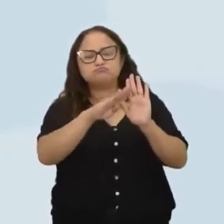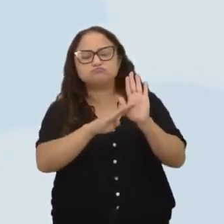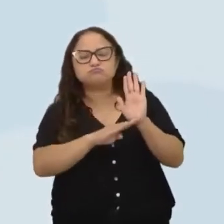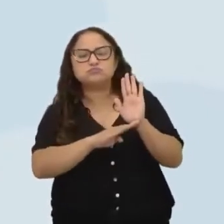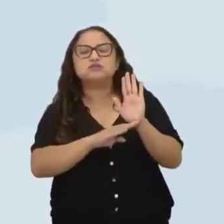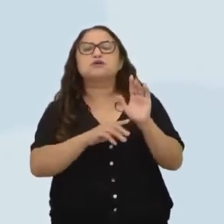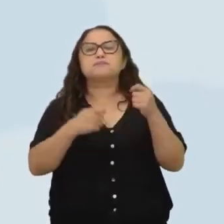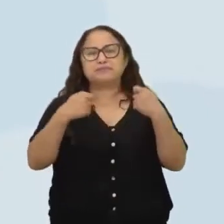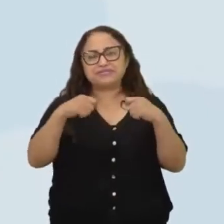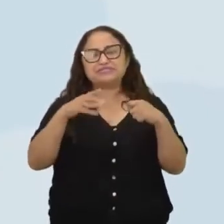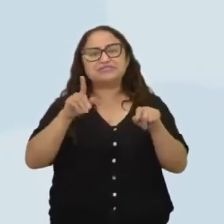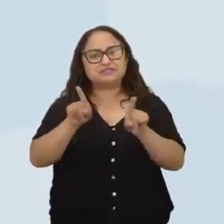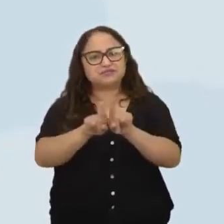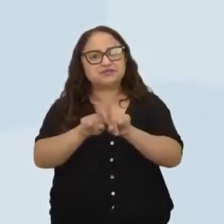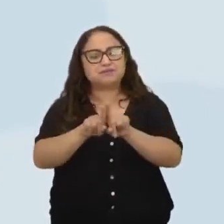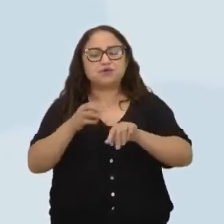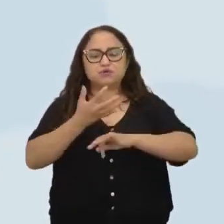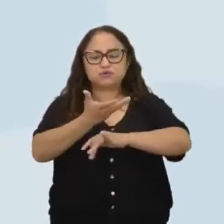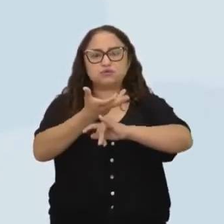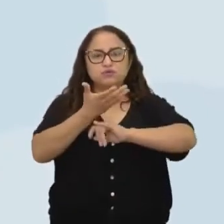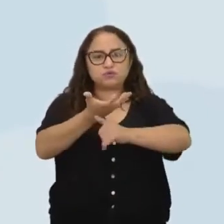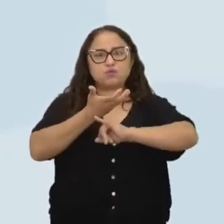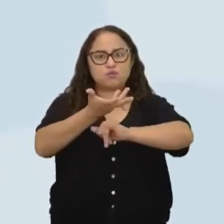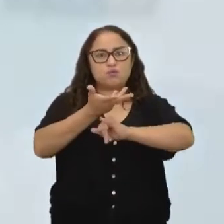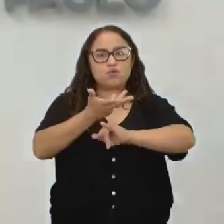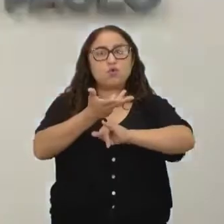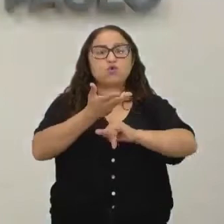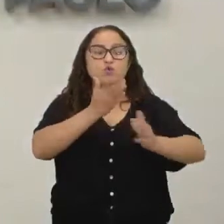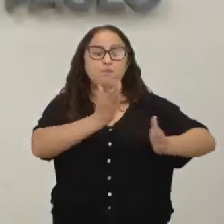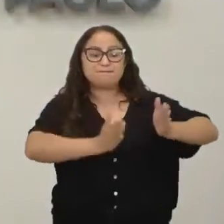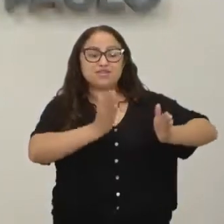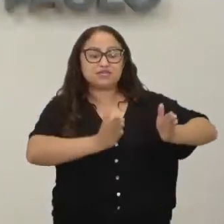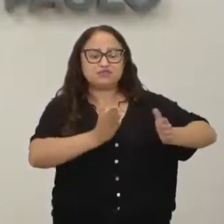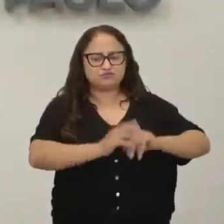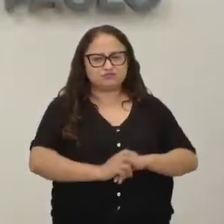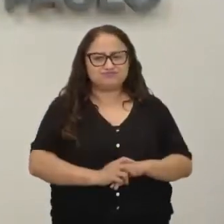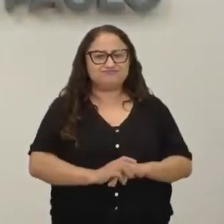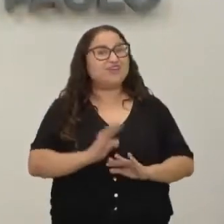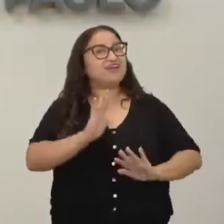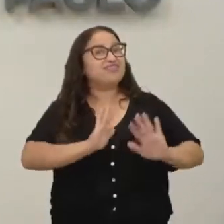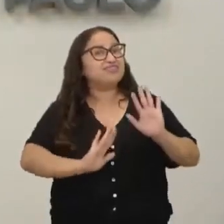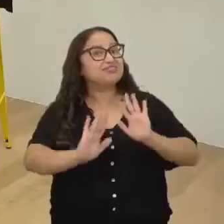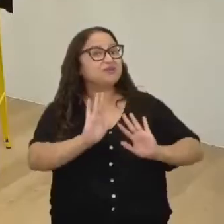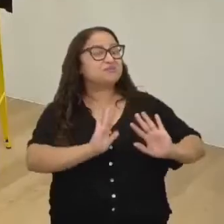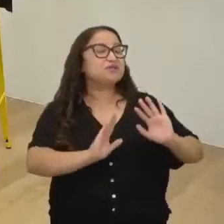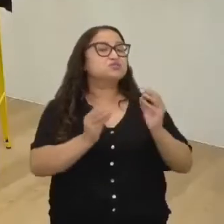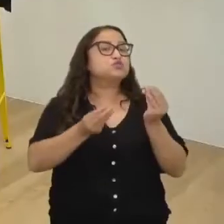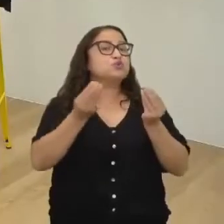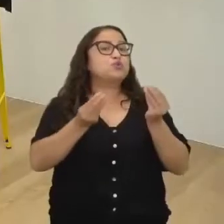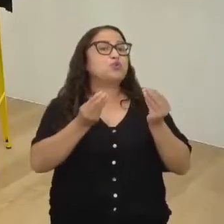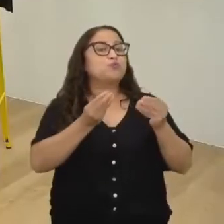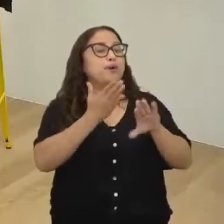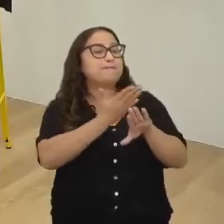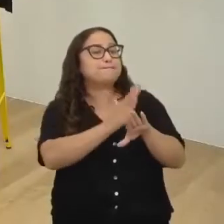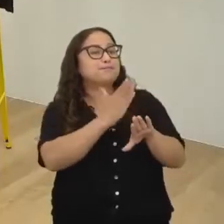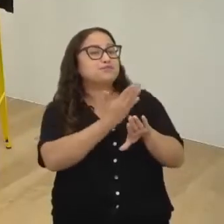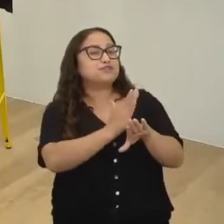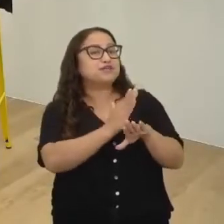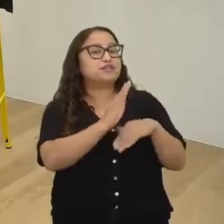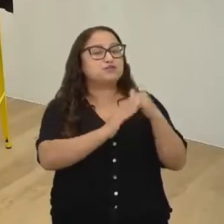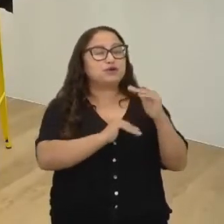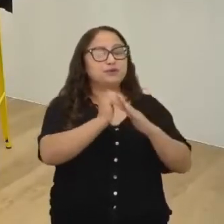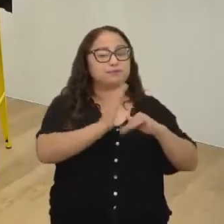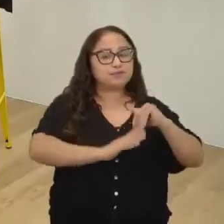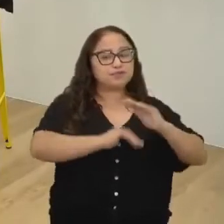também o gasto calórico durante a sessão. Então, tudo vai depender mesmo de como vai ser esse desempenho